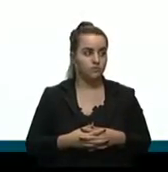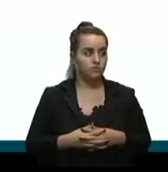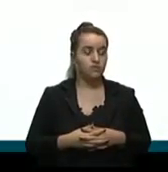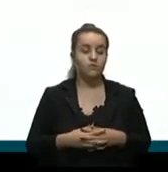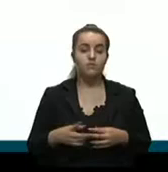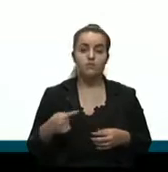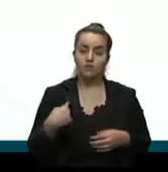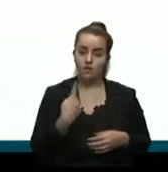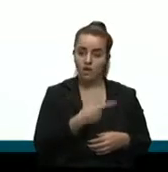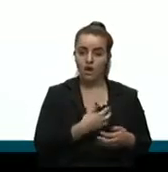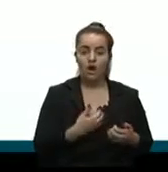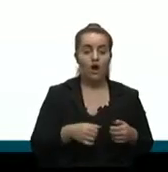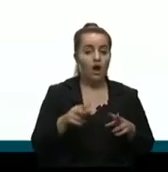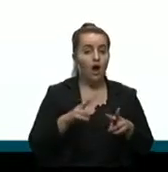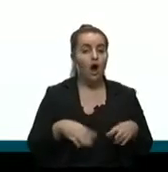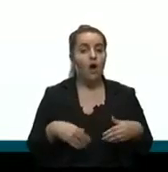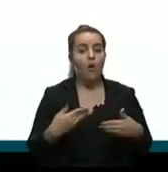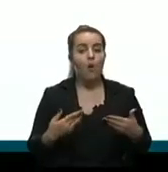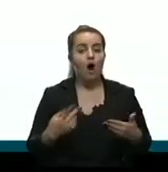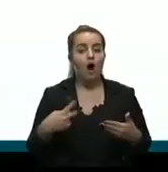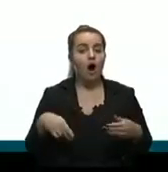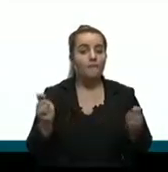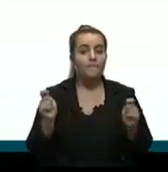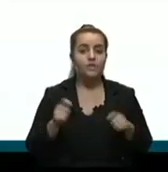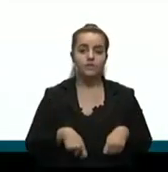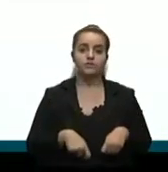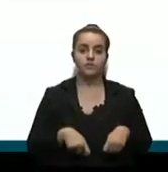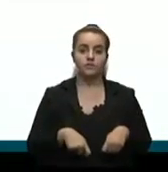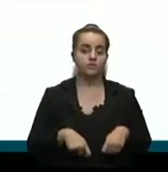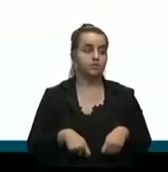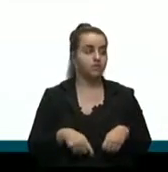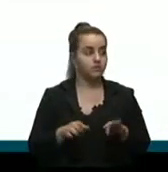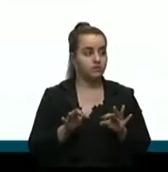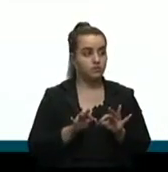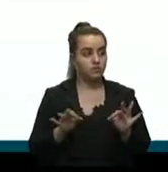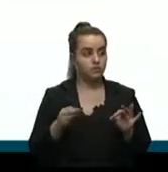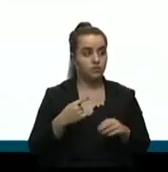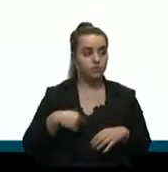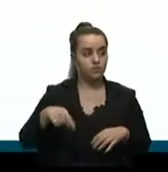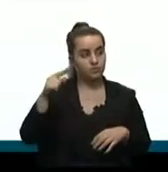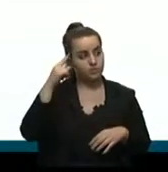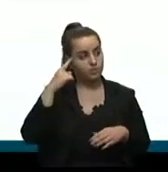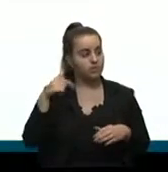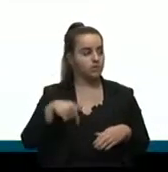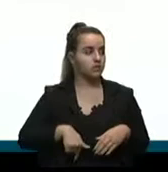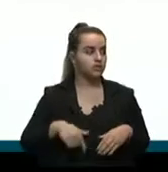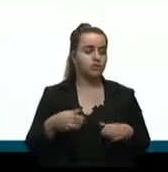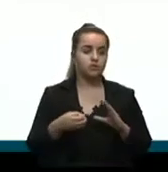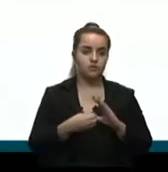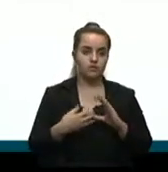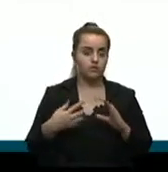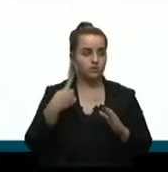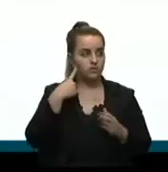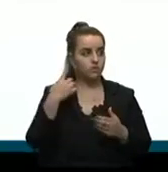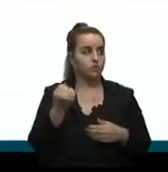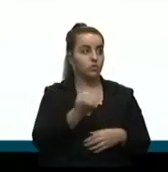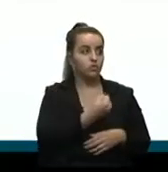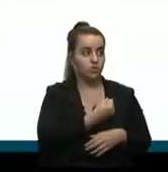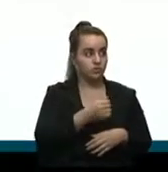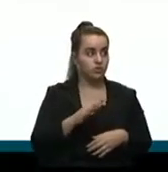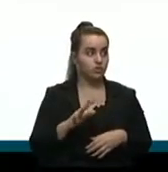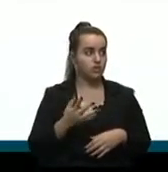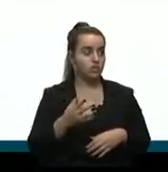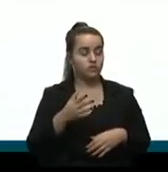Nós vamos determinar a probabilidade de uma probabilidade simples considerando os seguintes elementos. Número de